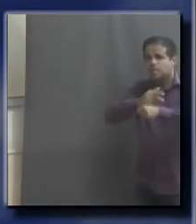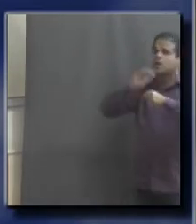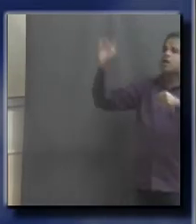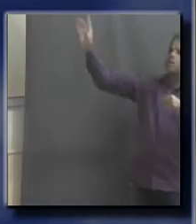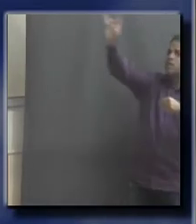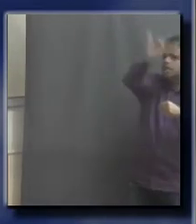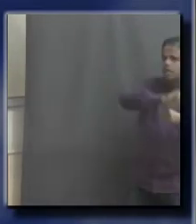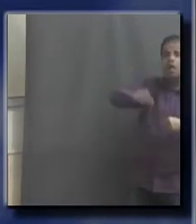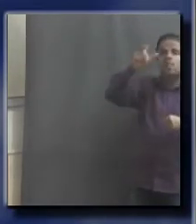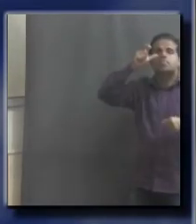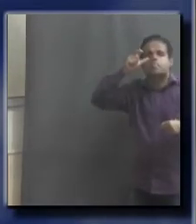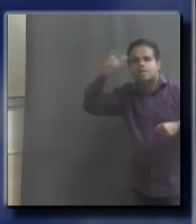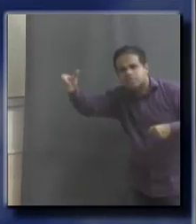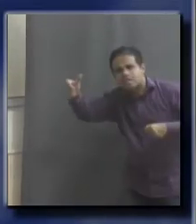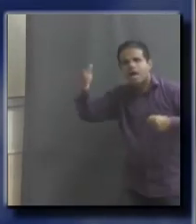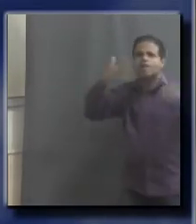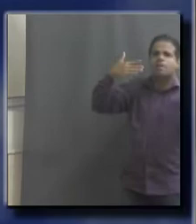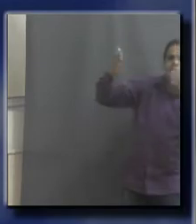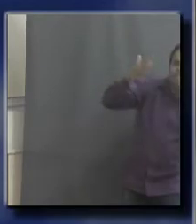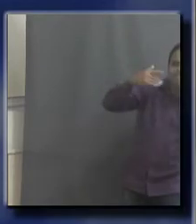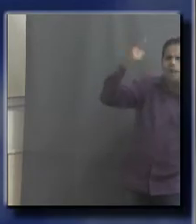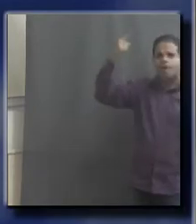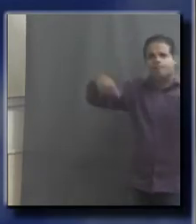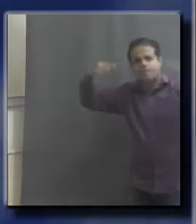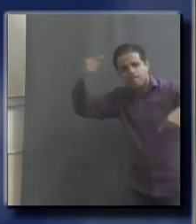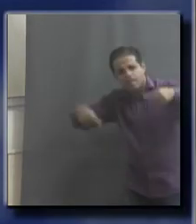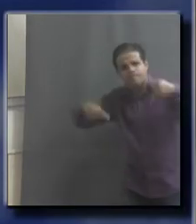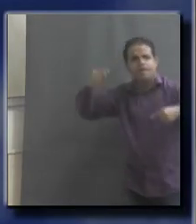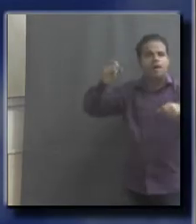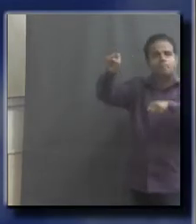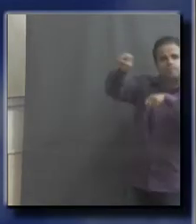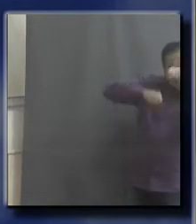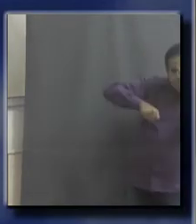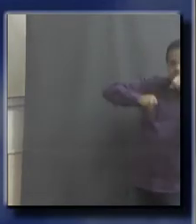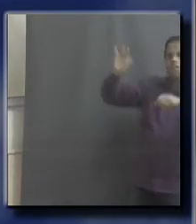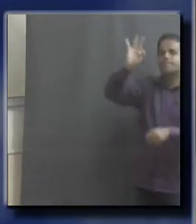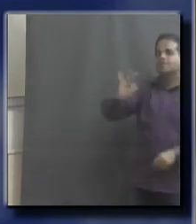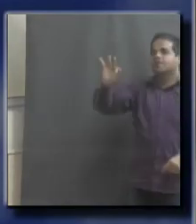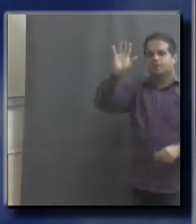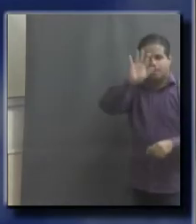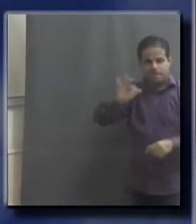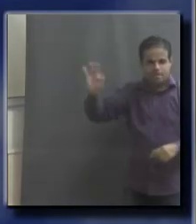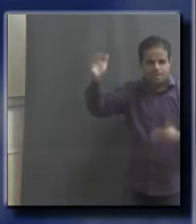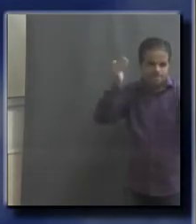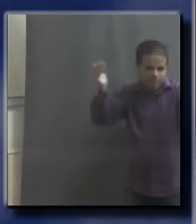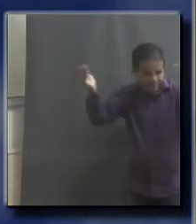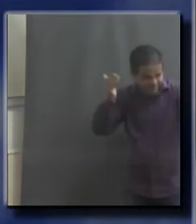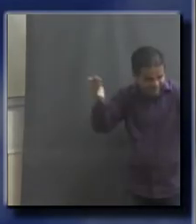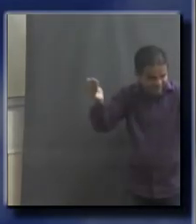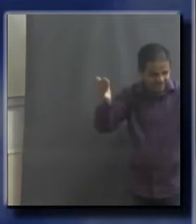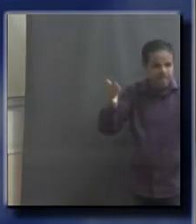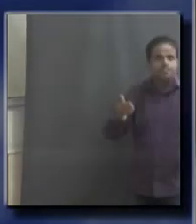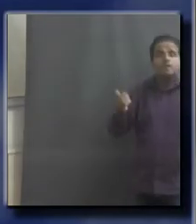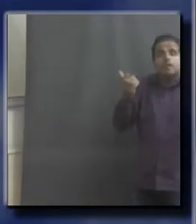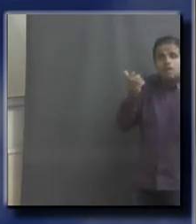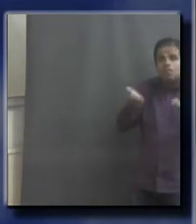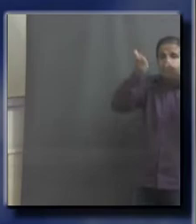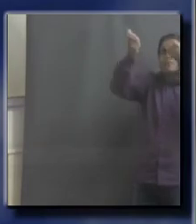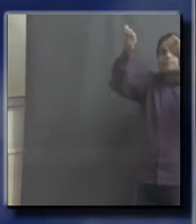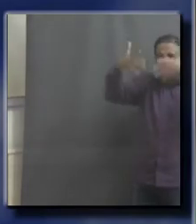na discussão da formação em psicologia, e isso é muito bom. Eu queria